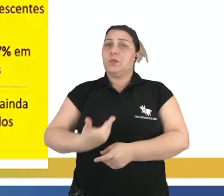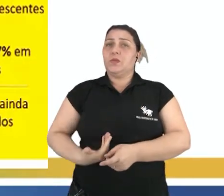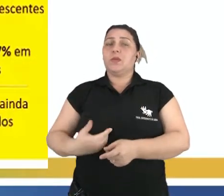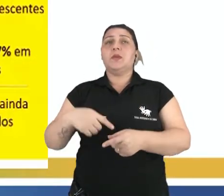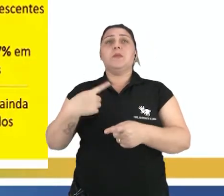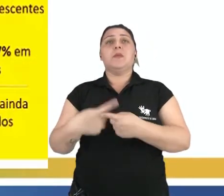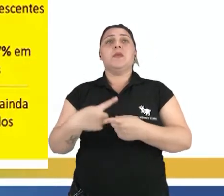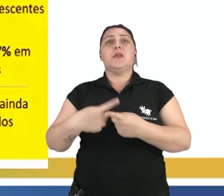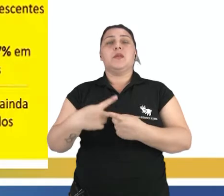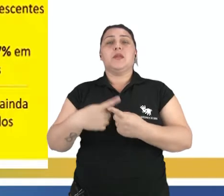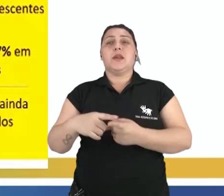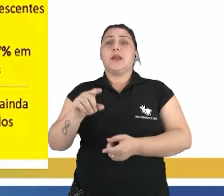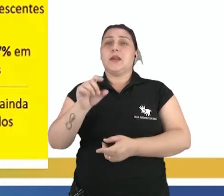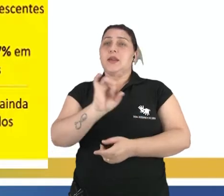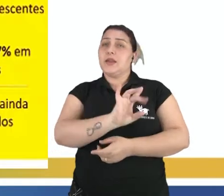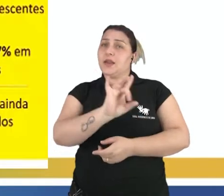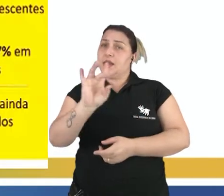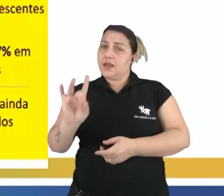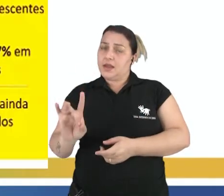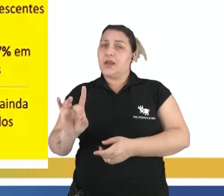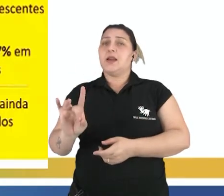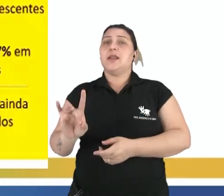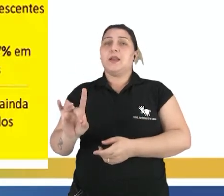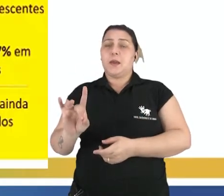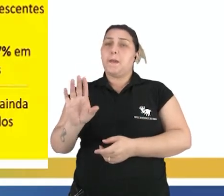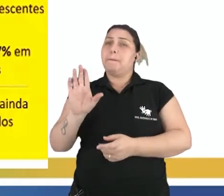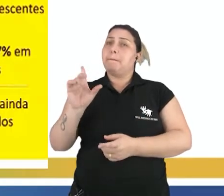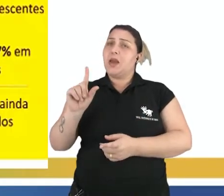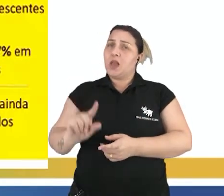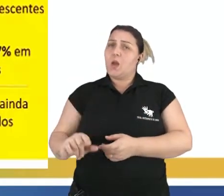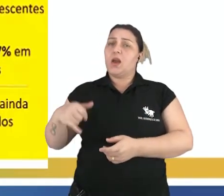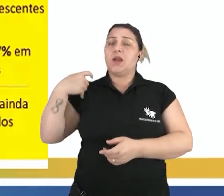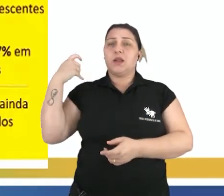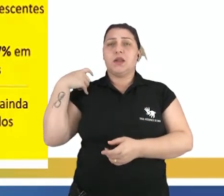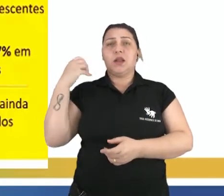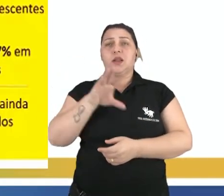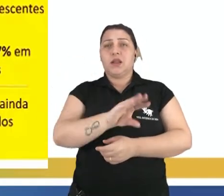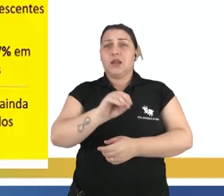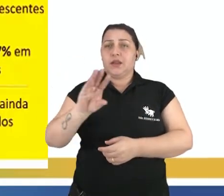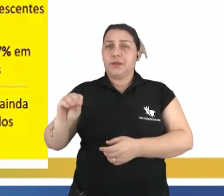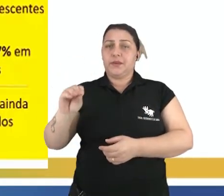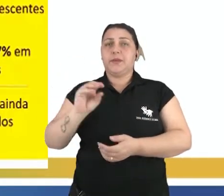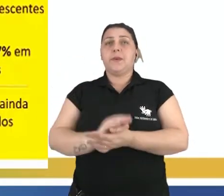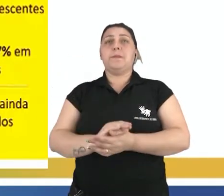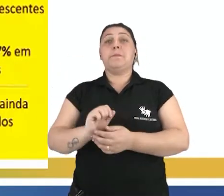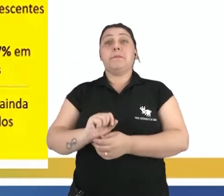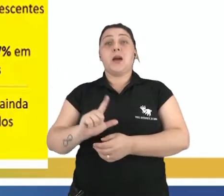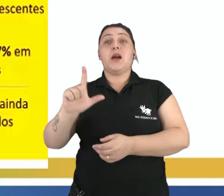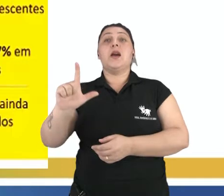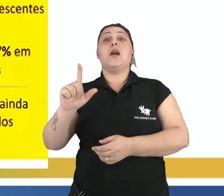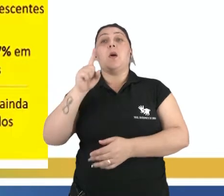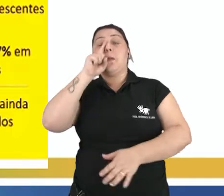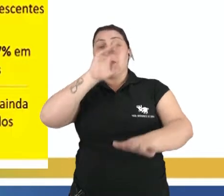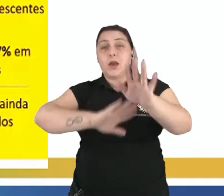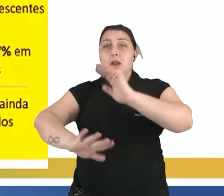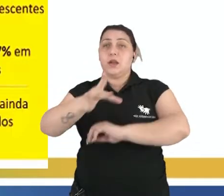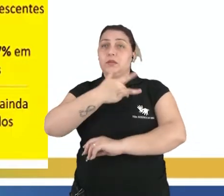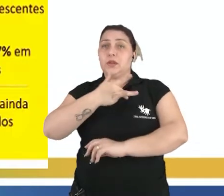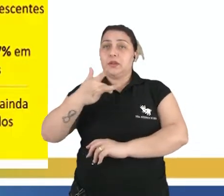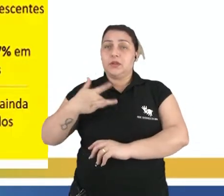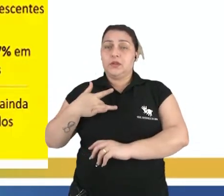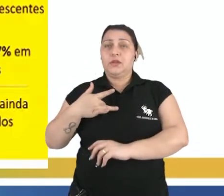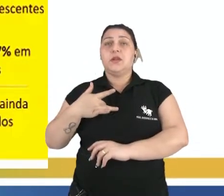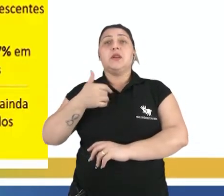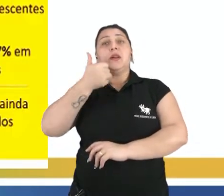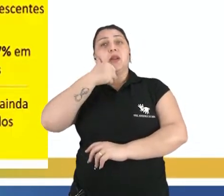quê? Porque cada vez mais, né, quanto menor a idade dessa adolescente, maior são os riscos à saúde,